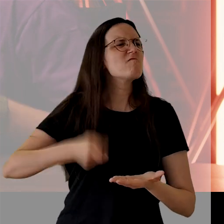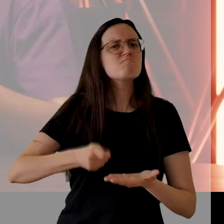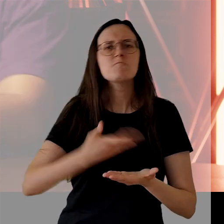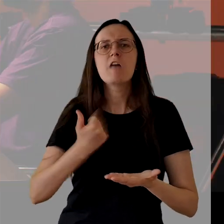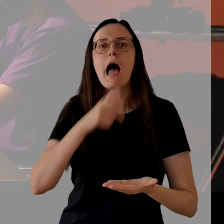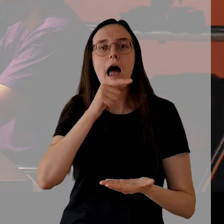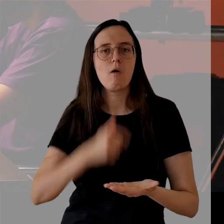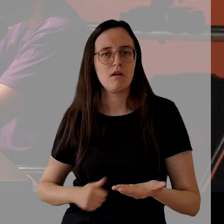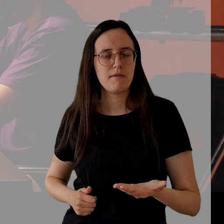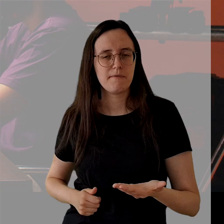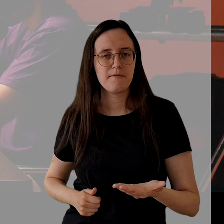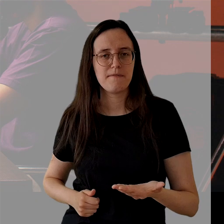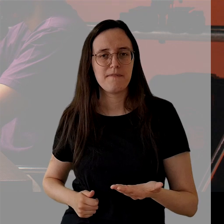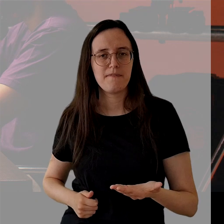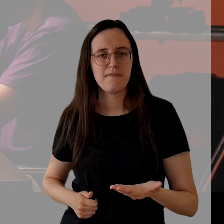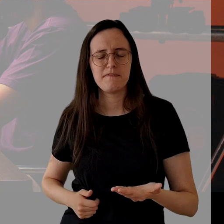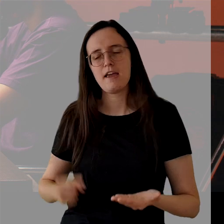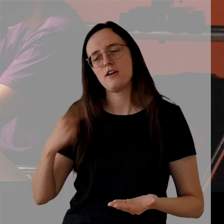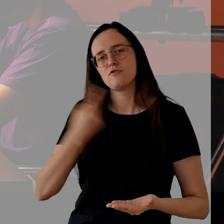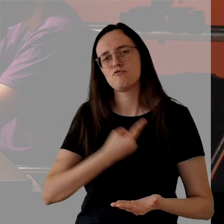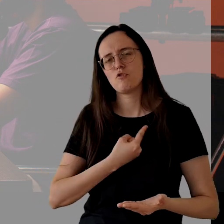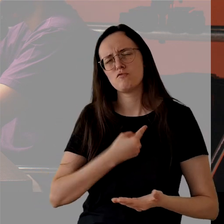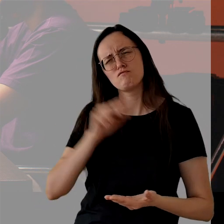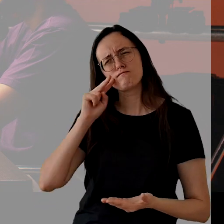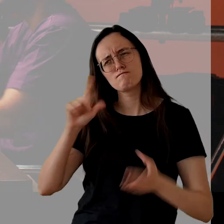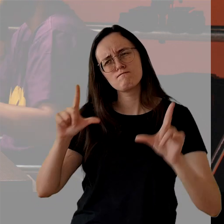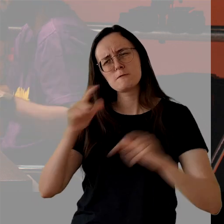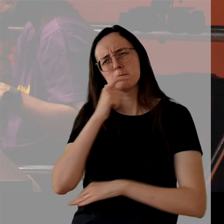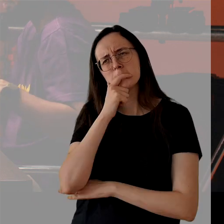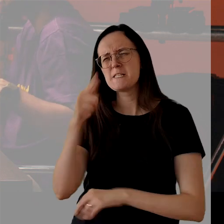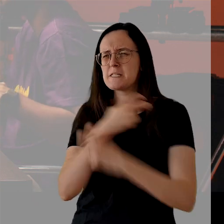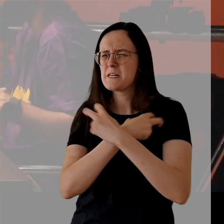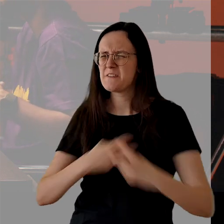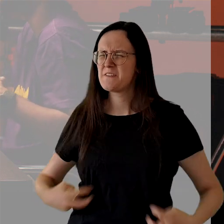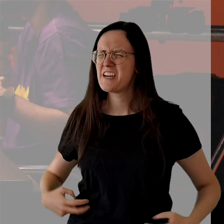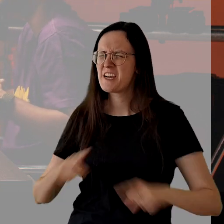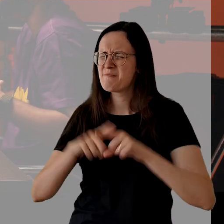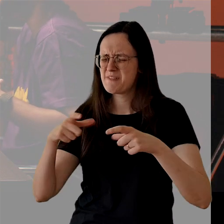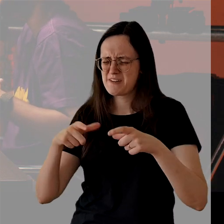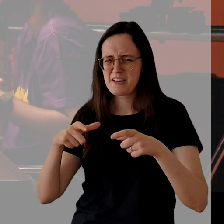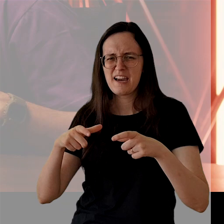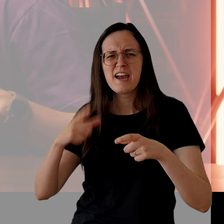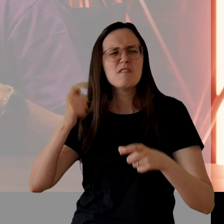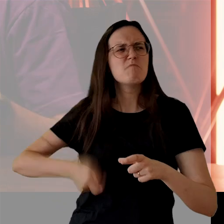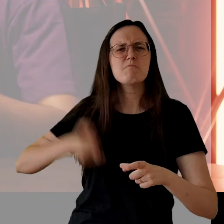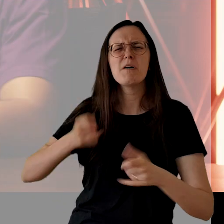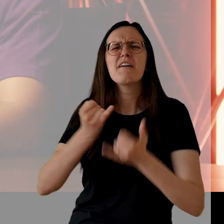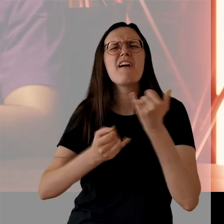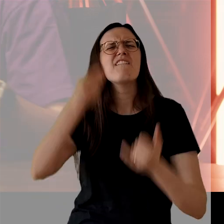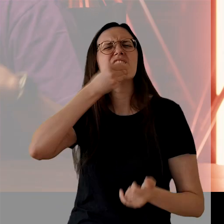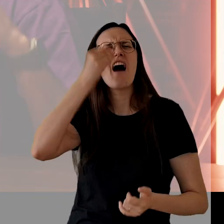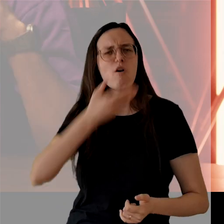água. E aí a gente olhou assim e pensou, putz, ele é um cangaceiro, mas esse pratinho aqui tá muito inofensivo, né?